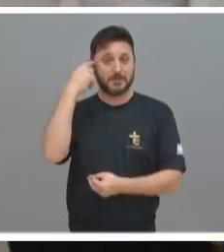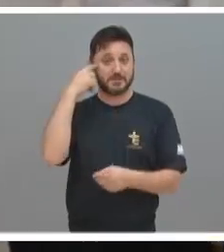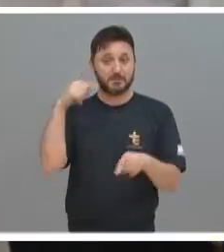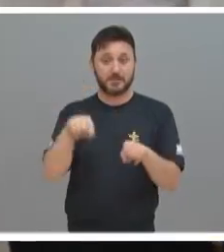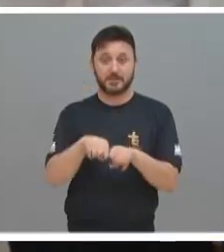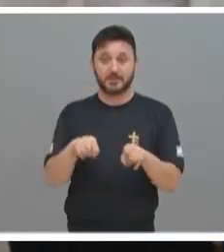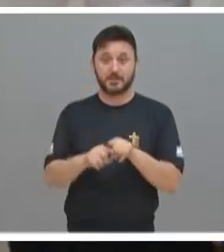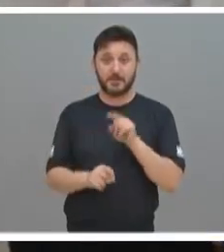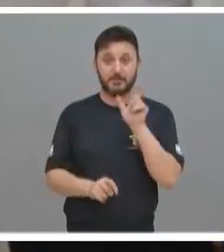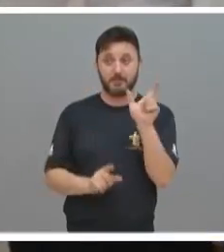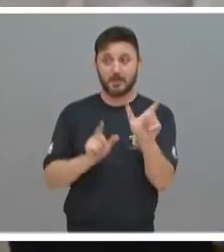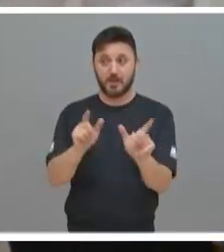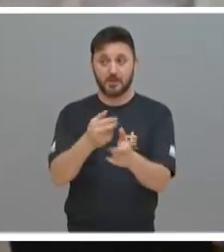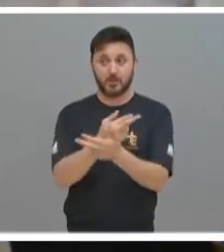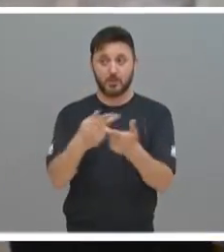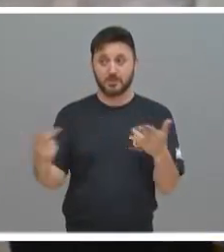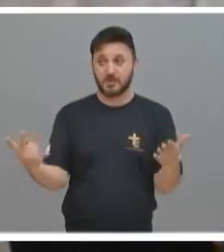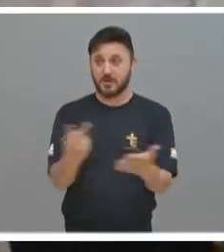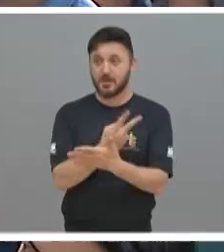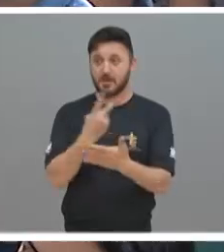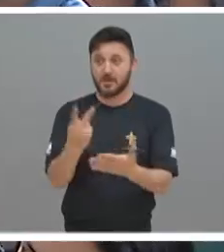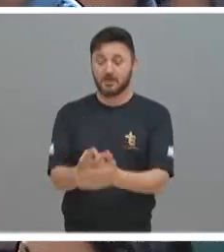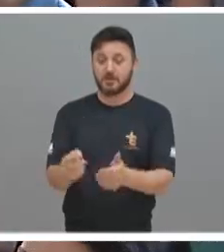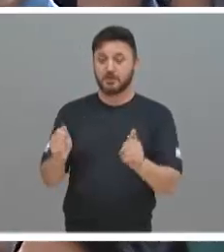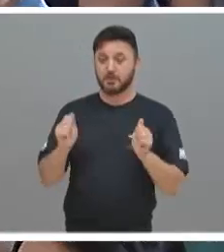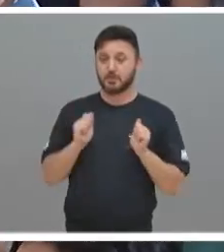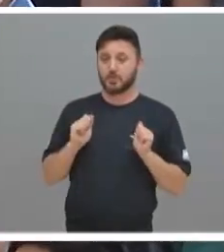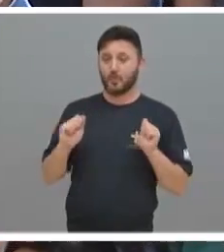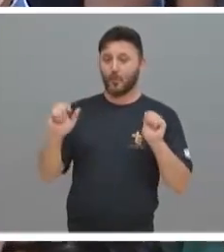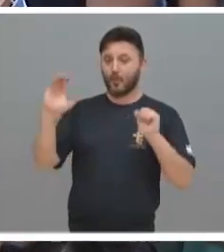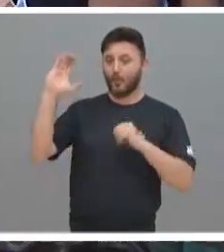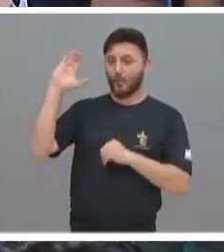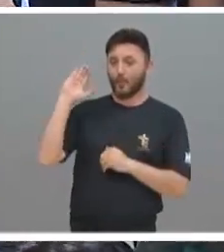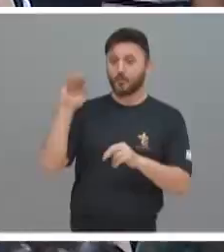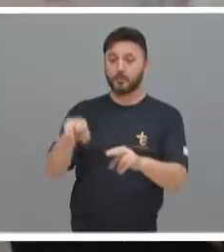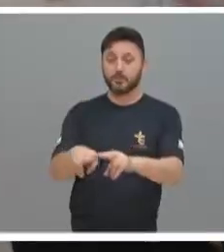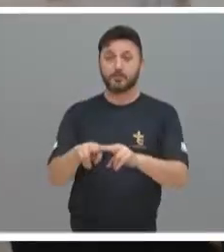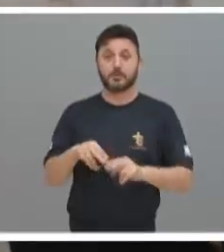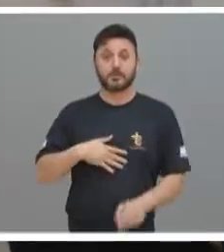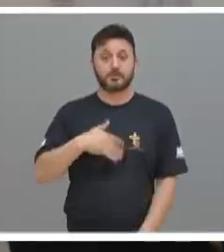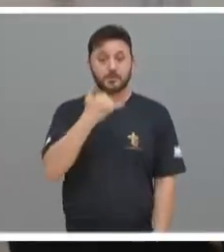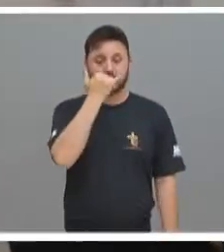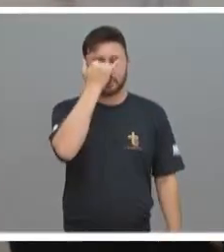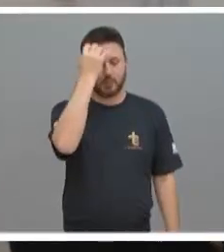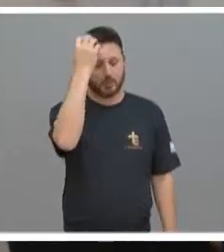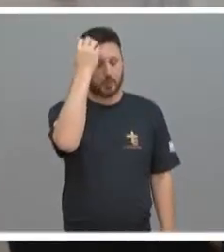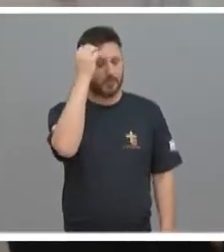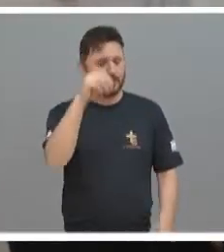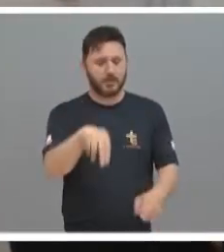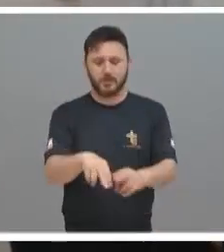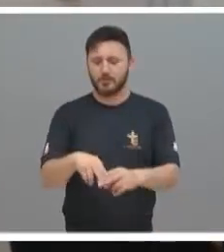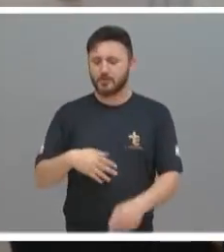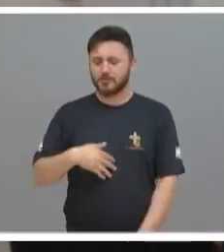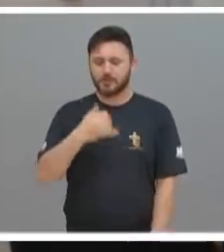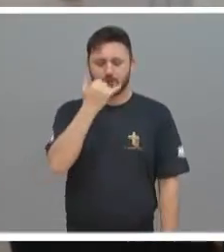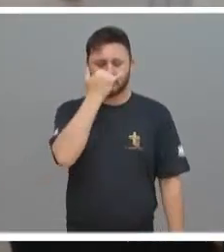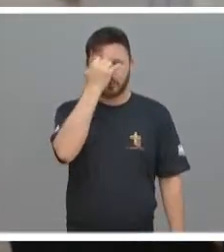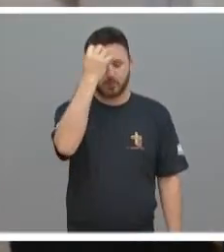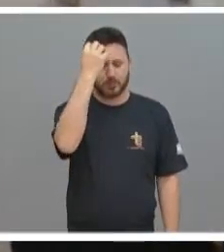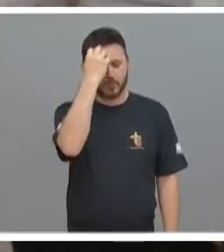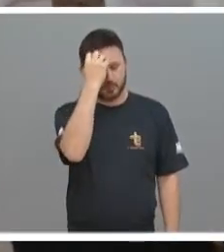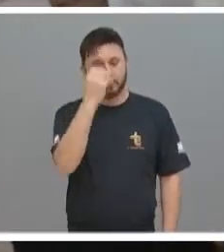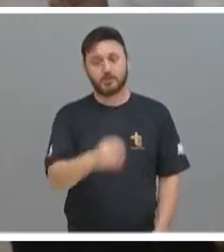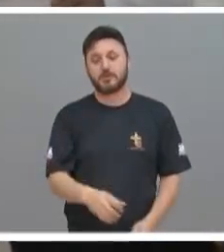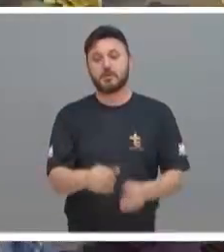por pensamentos e palavras, atos e omissões, por minha culpa, minha